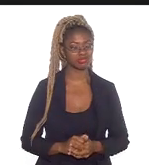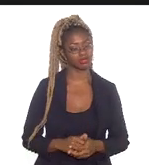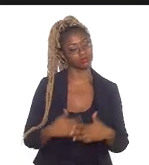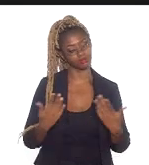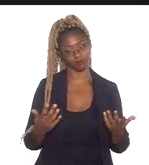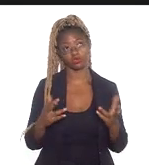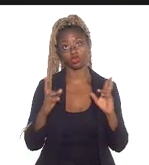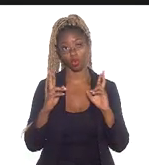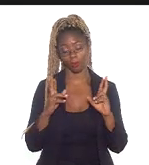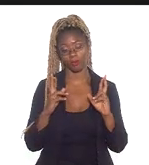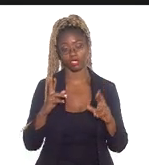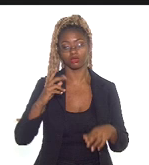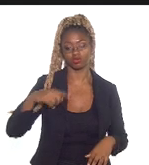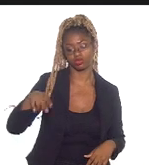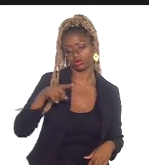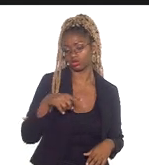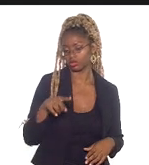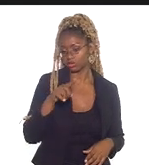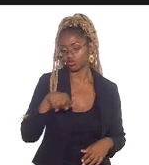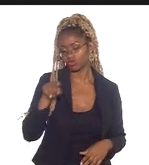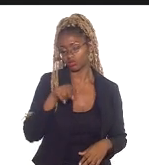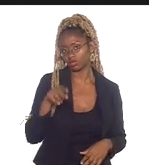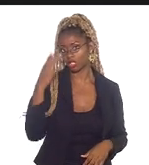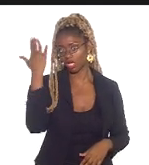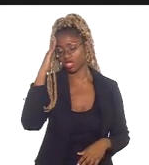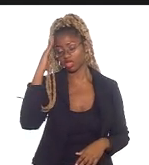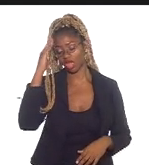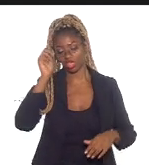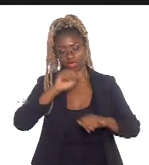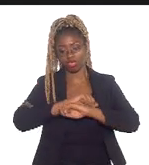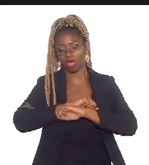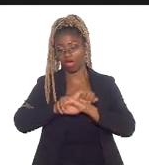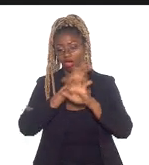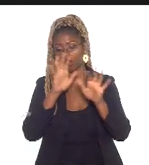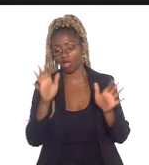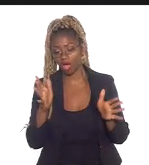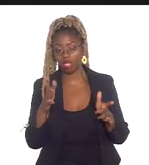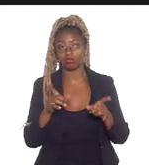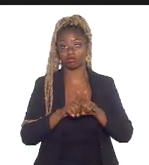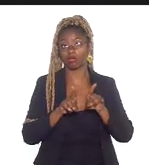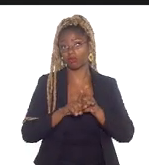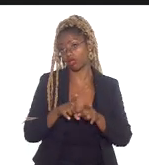Espero ter atendido a solicitação